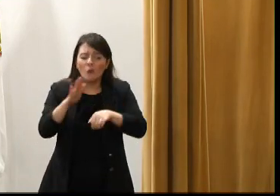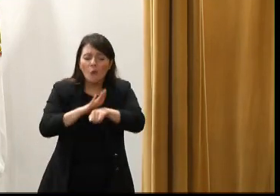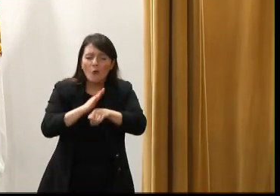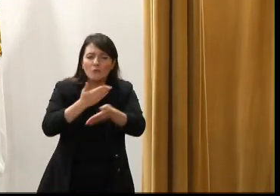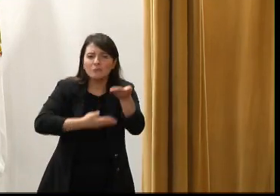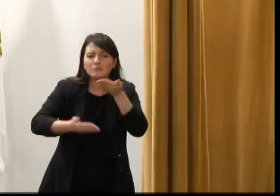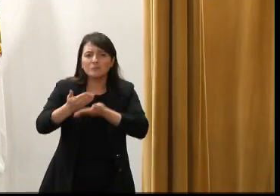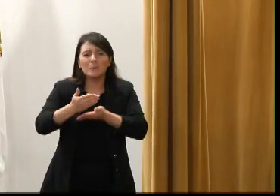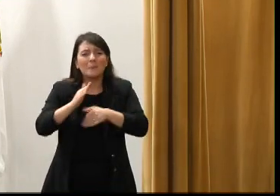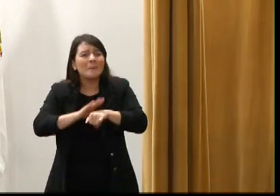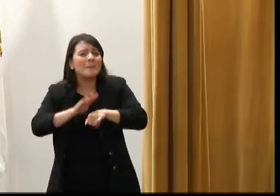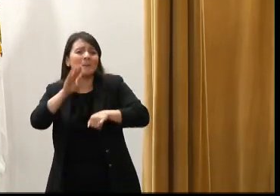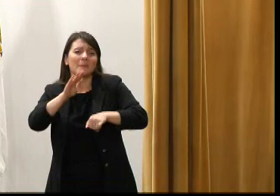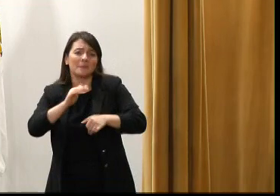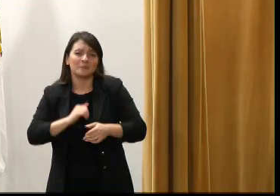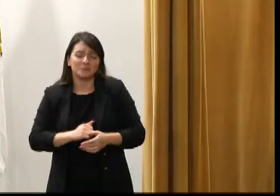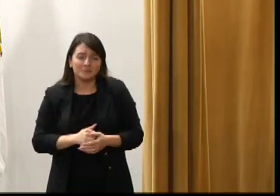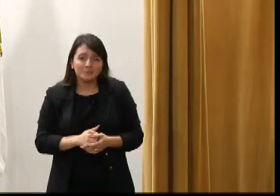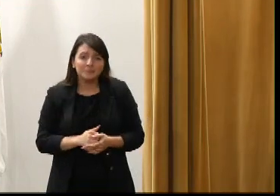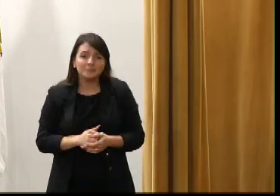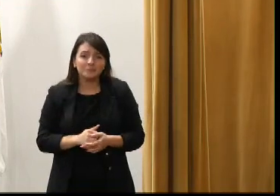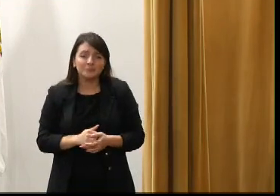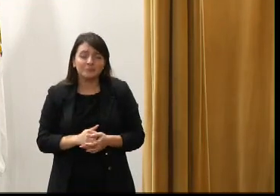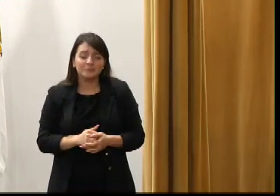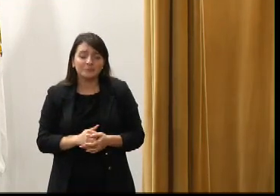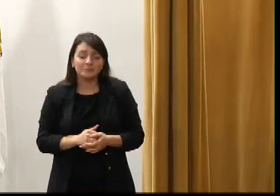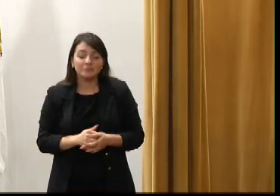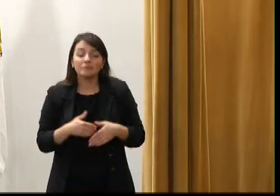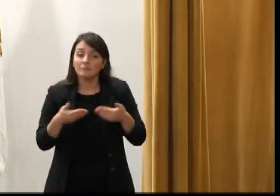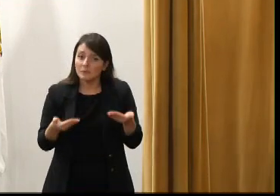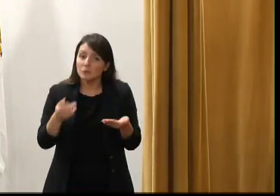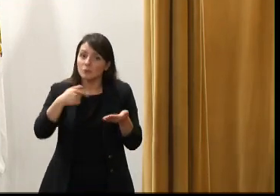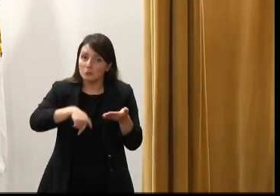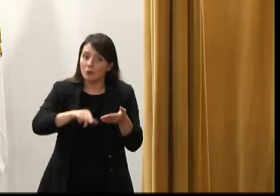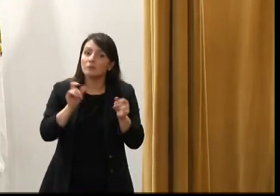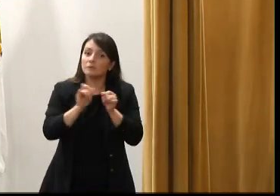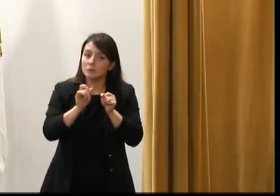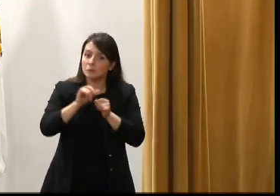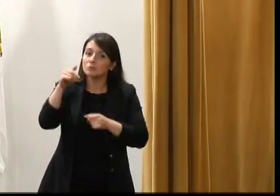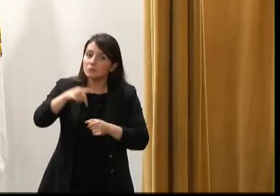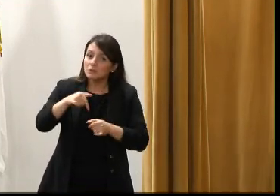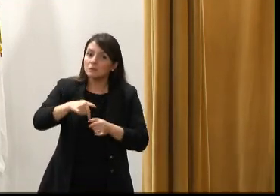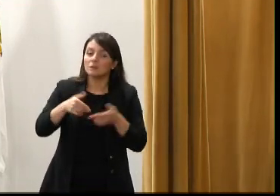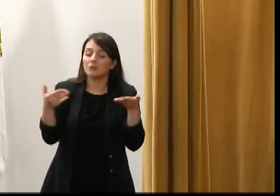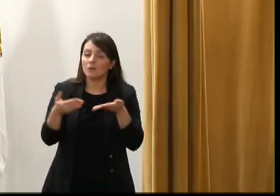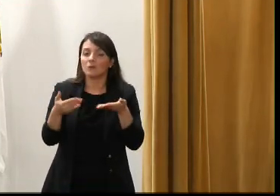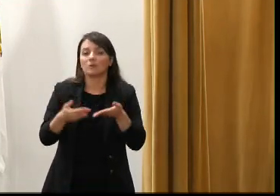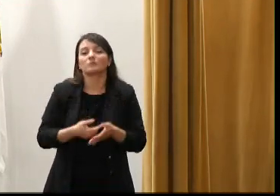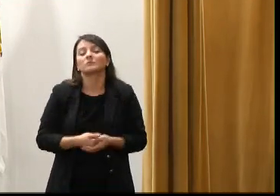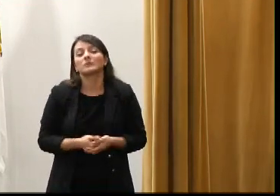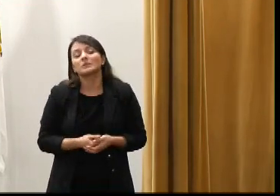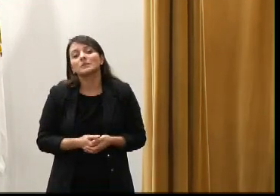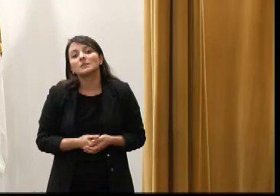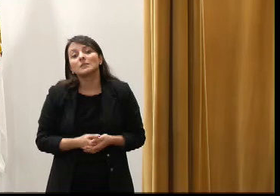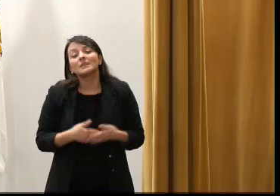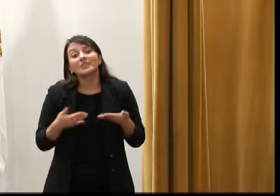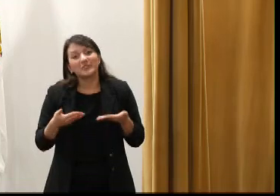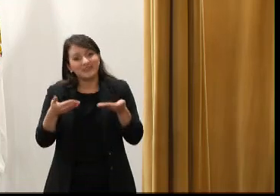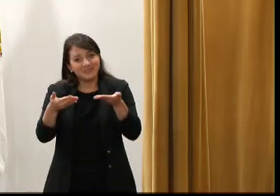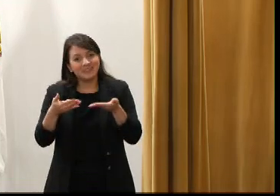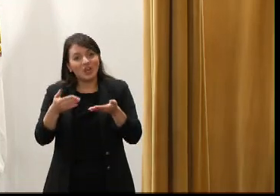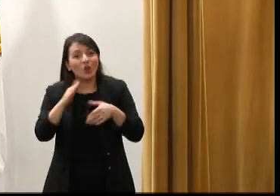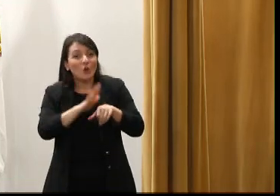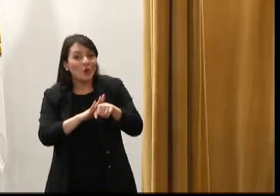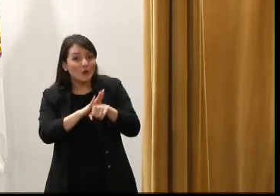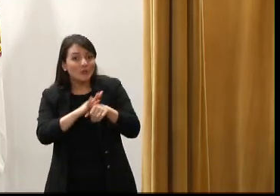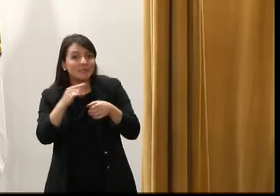mais. Essa é a questão. Né? E é o que estamos fazendo aqui. E para essa conversa, as